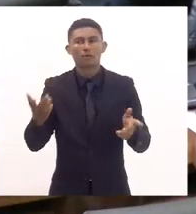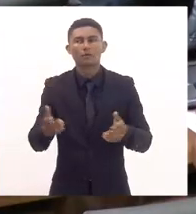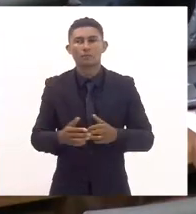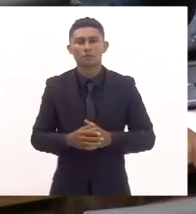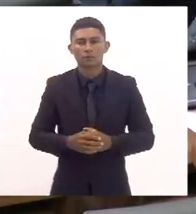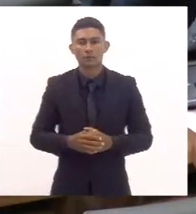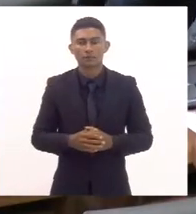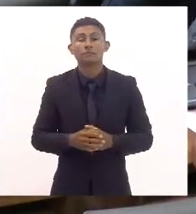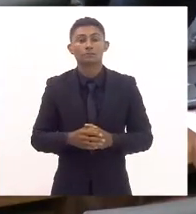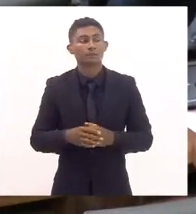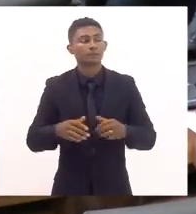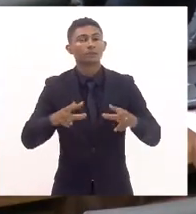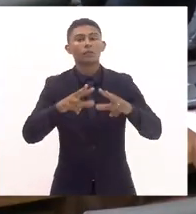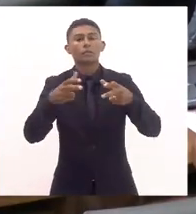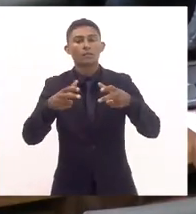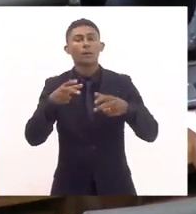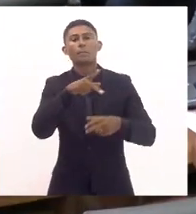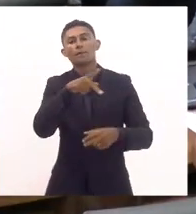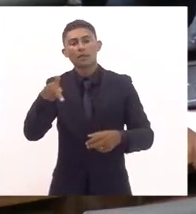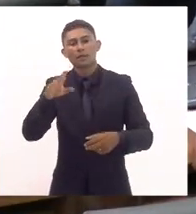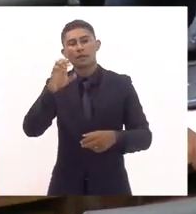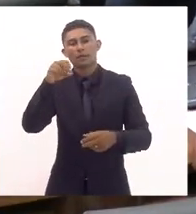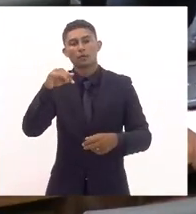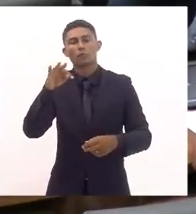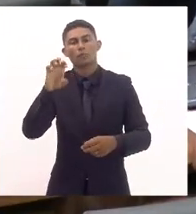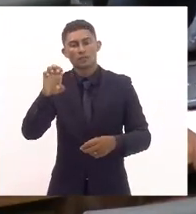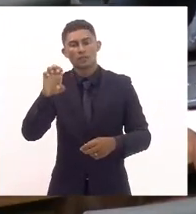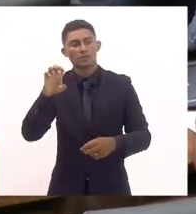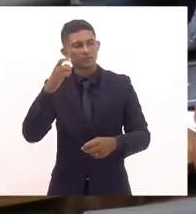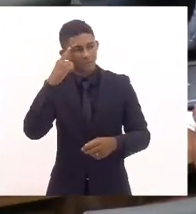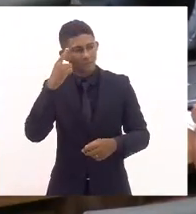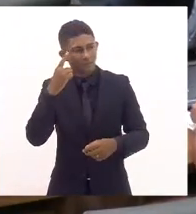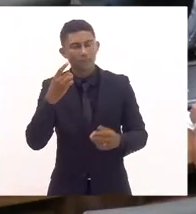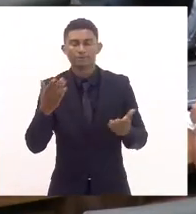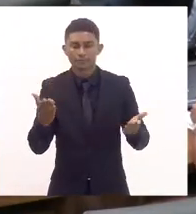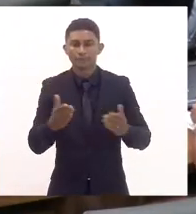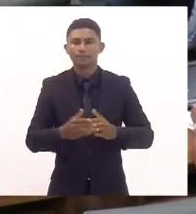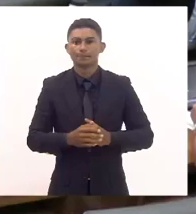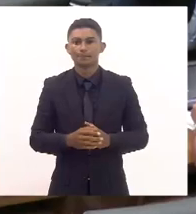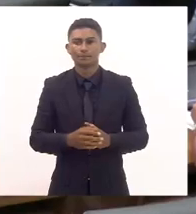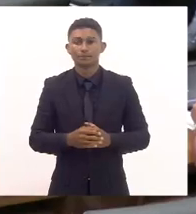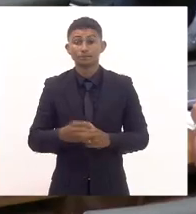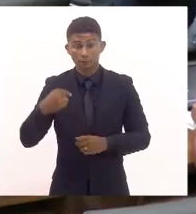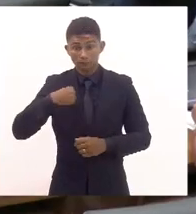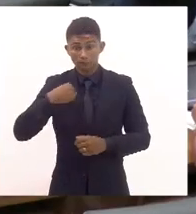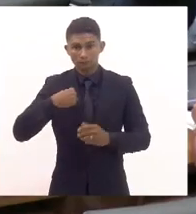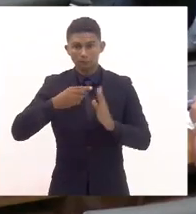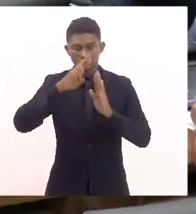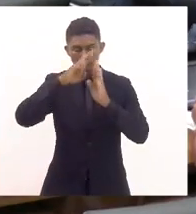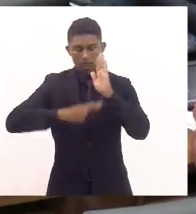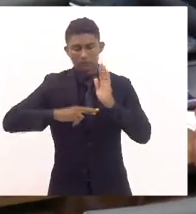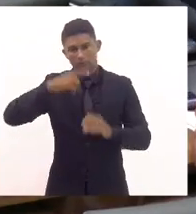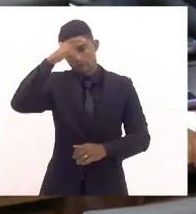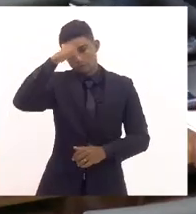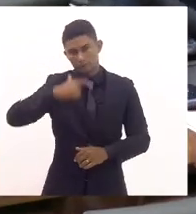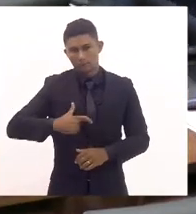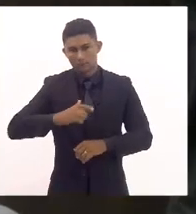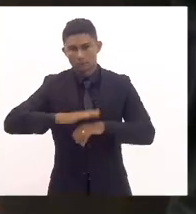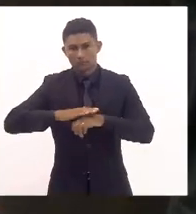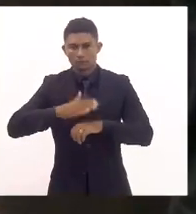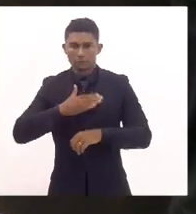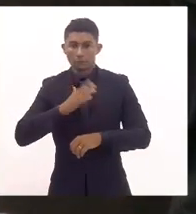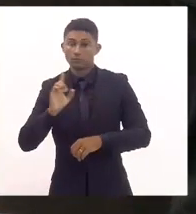e a nossa comissão foi presidida pelo conte conte pithampur da Qual foi relator nós